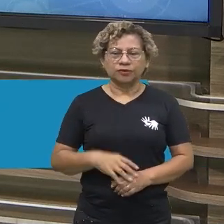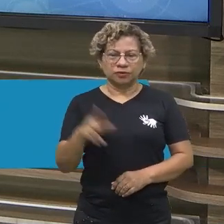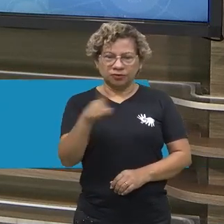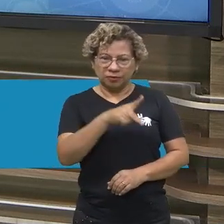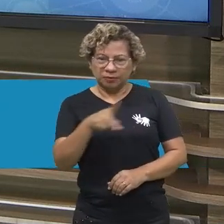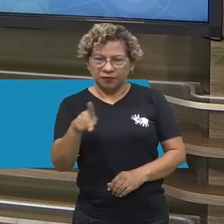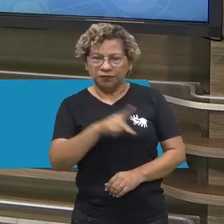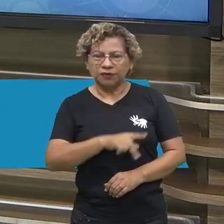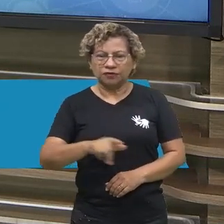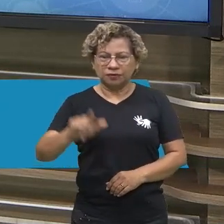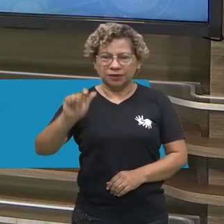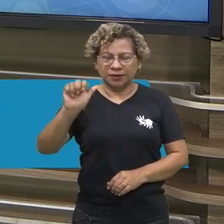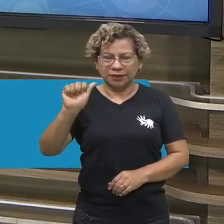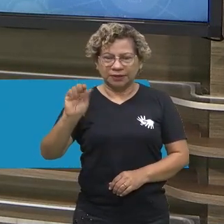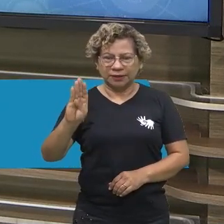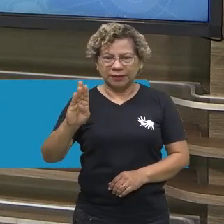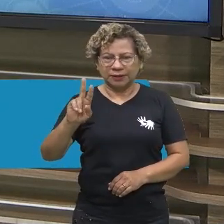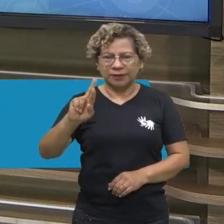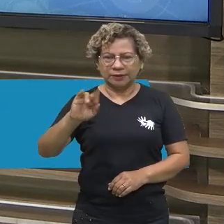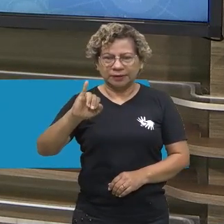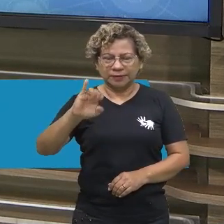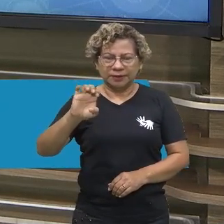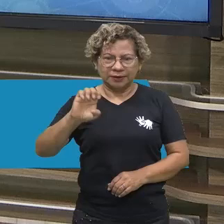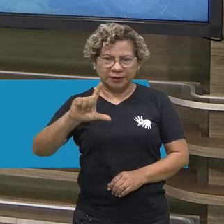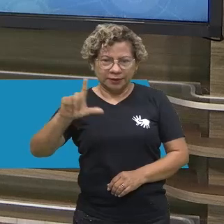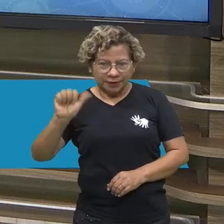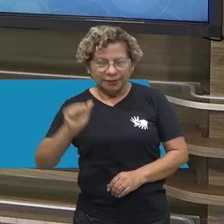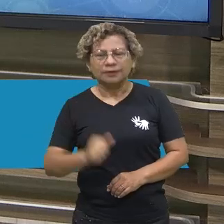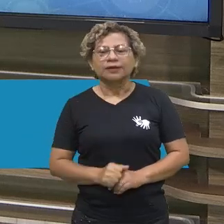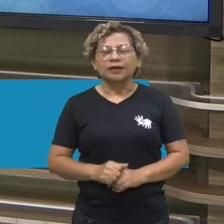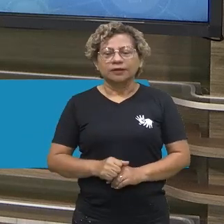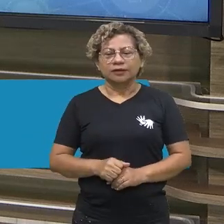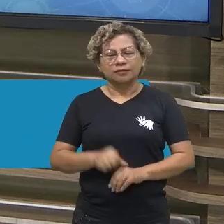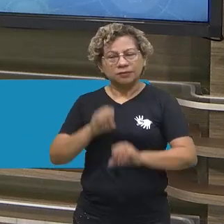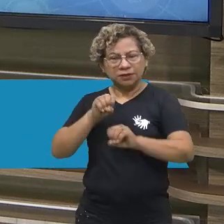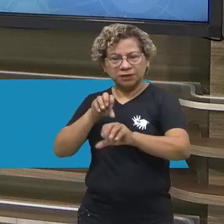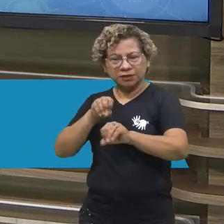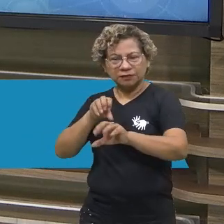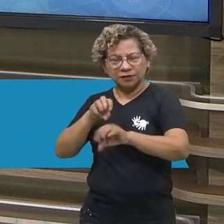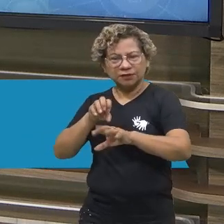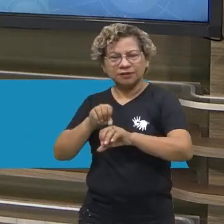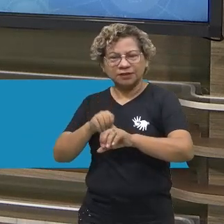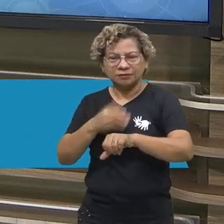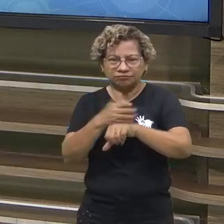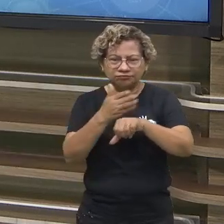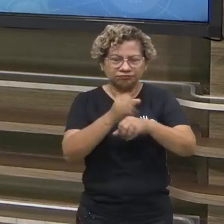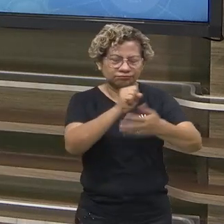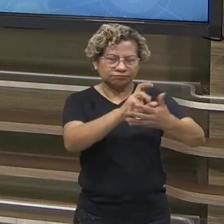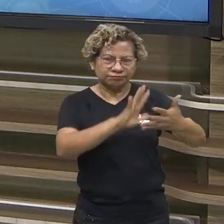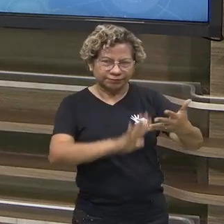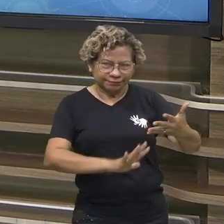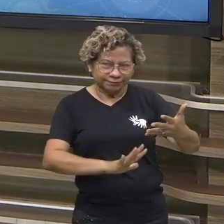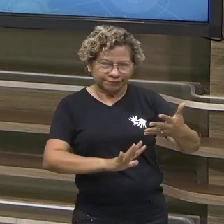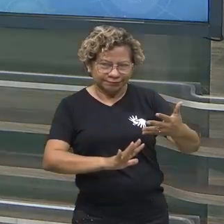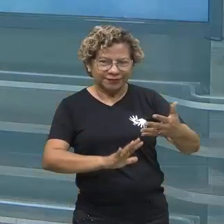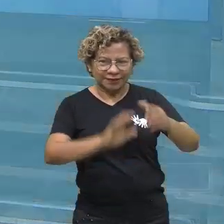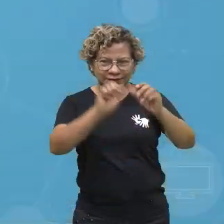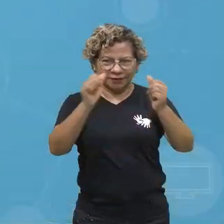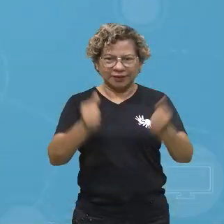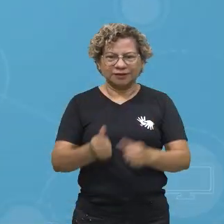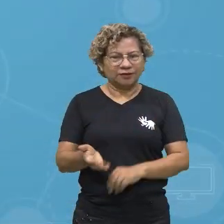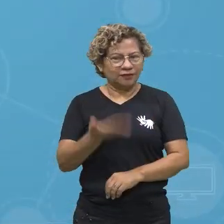professora Gabriela e vou acompanhar vocês na correção do nosso Exercitando de Arte. Vamos lá?